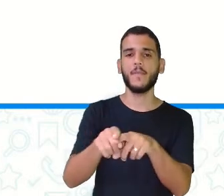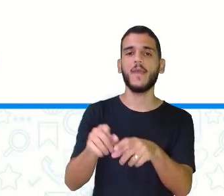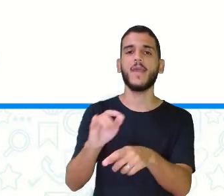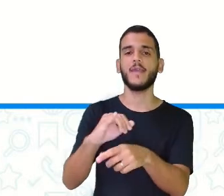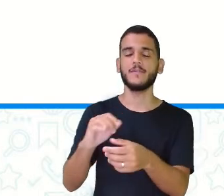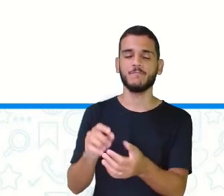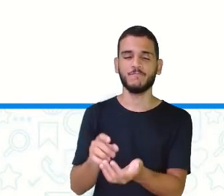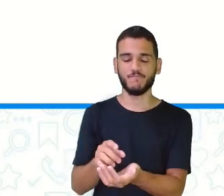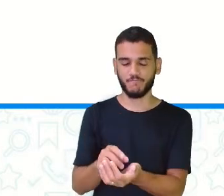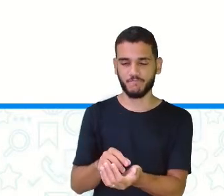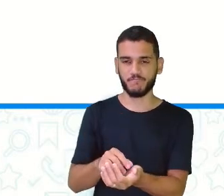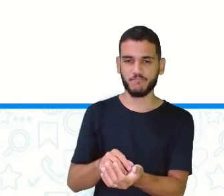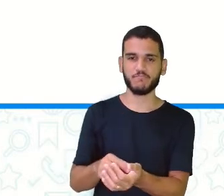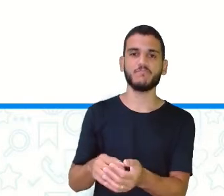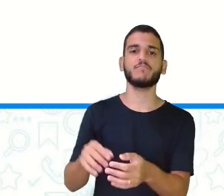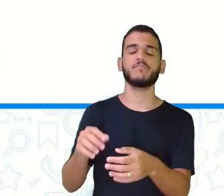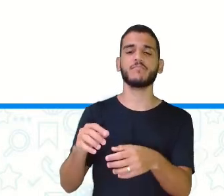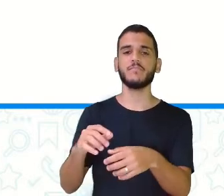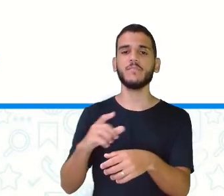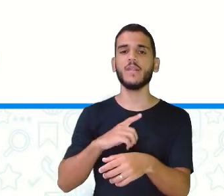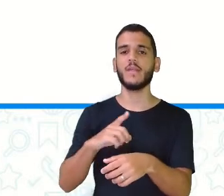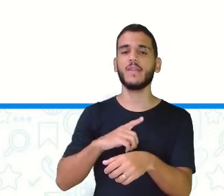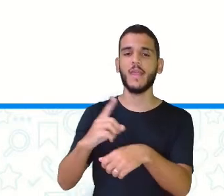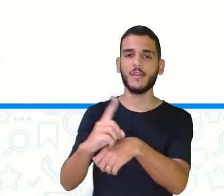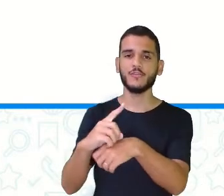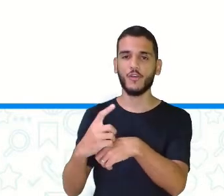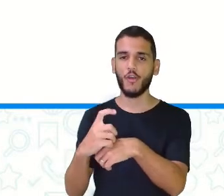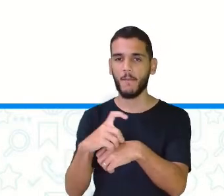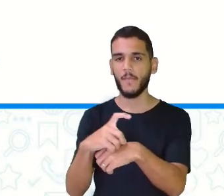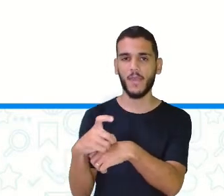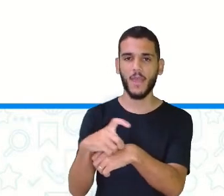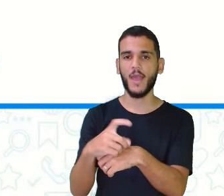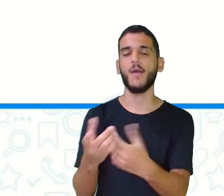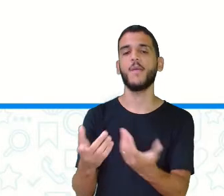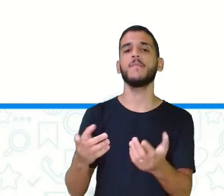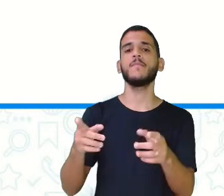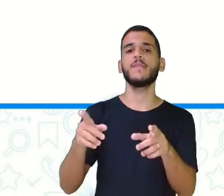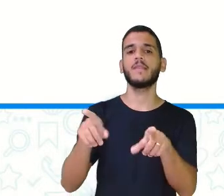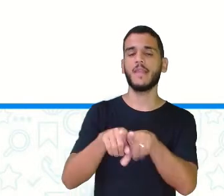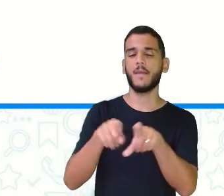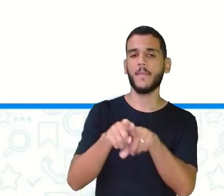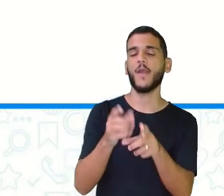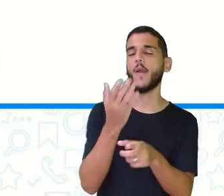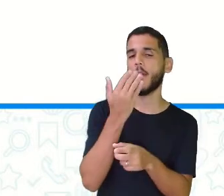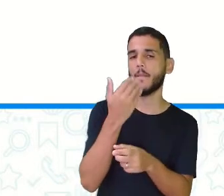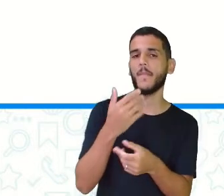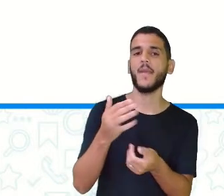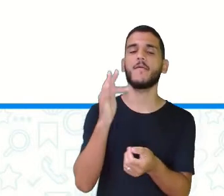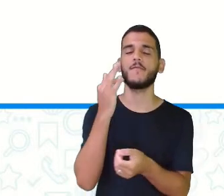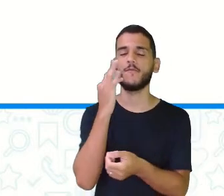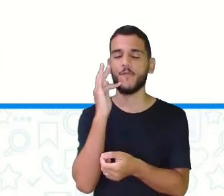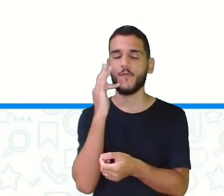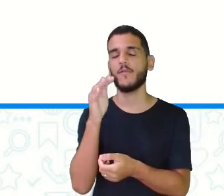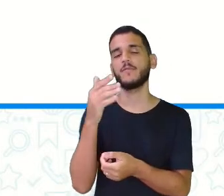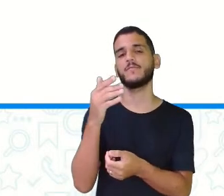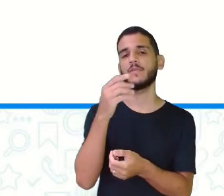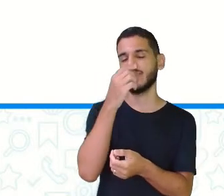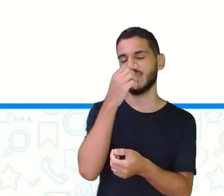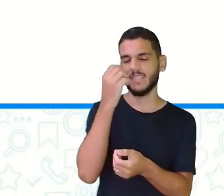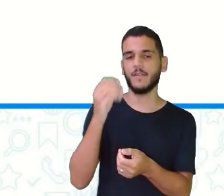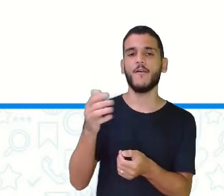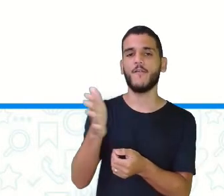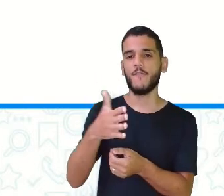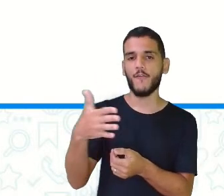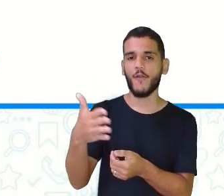espécie de uma anta, que também se alimenta, pode se alimentar de plantas, flores e sementes e daqueles animaizinhos